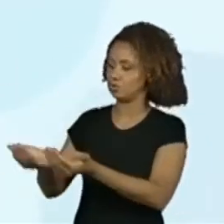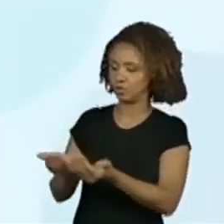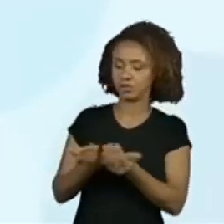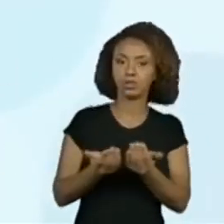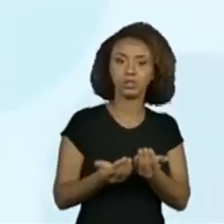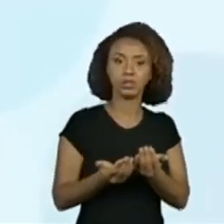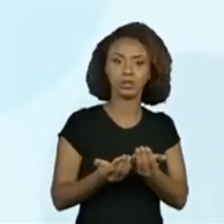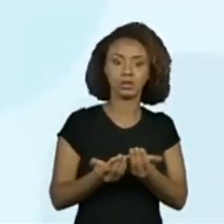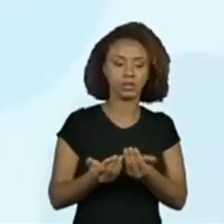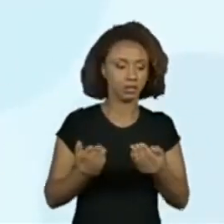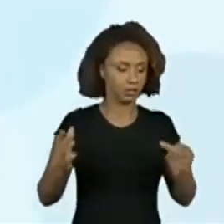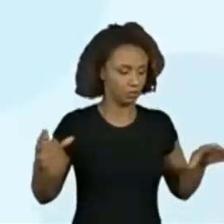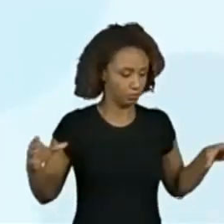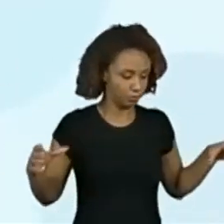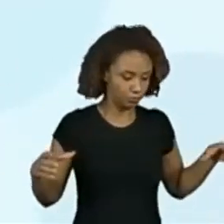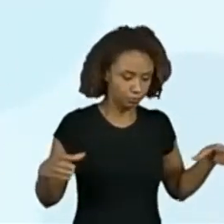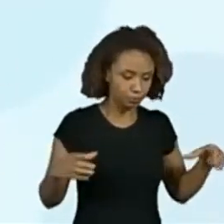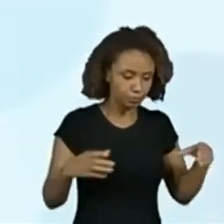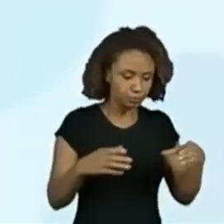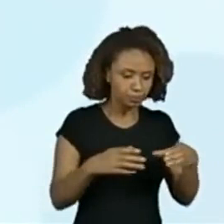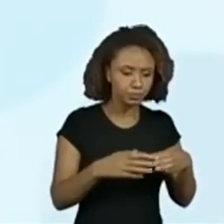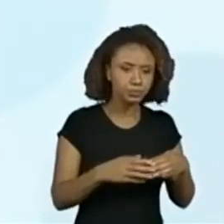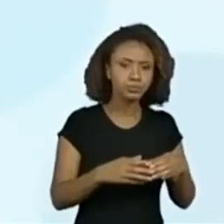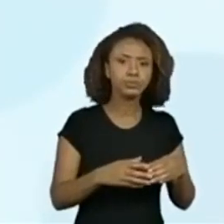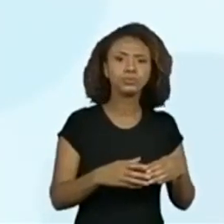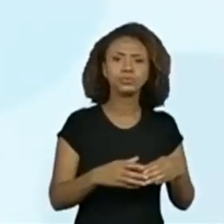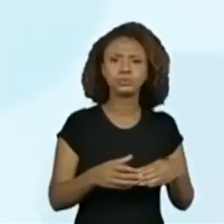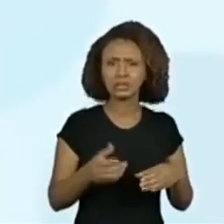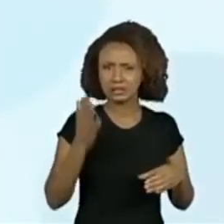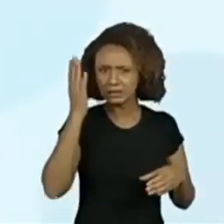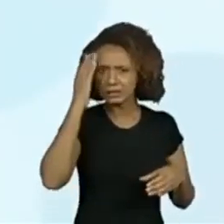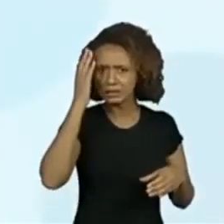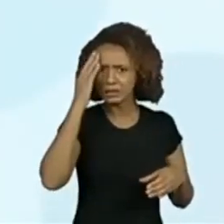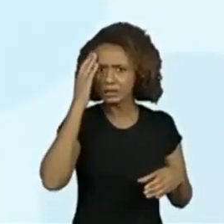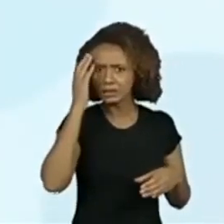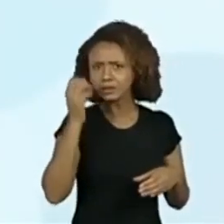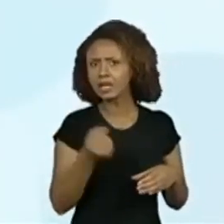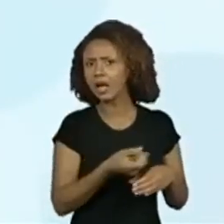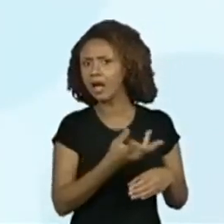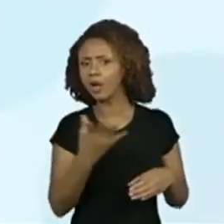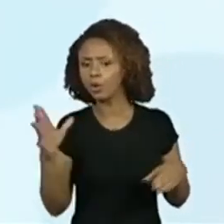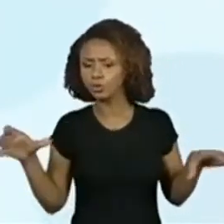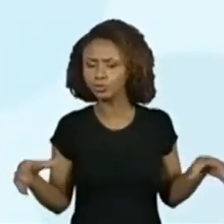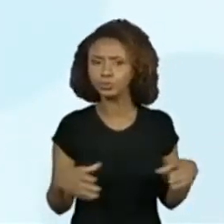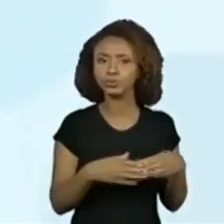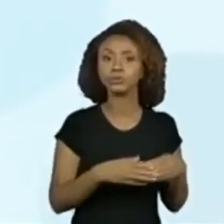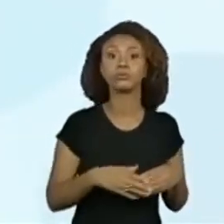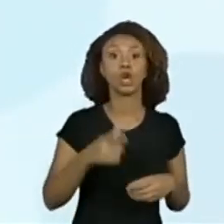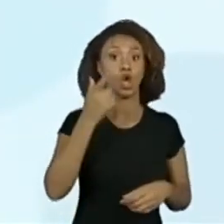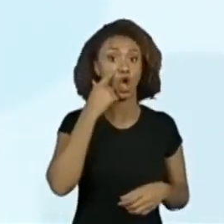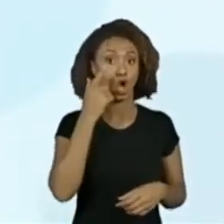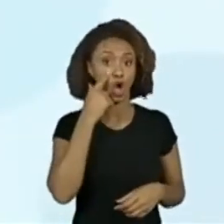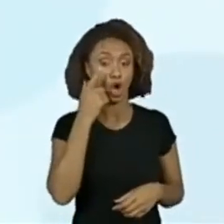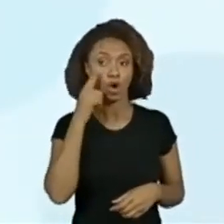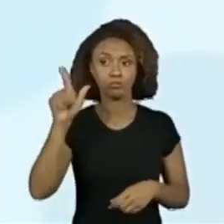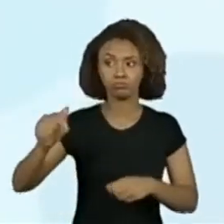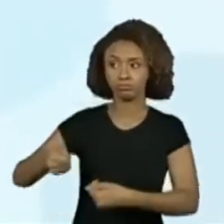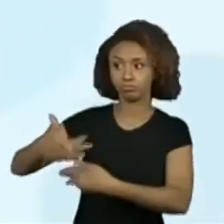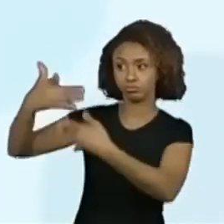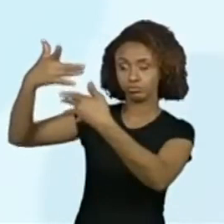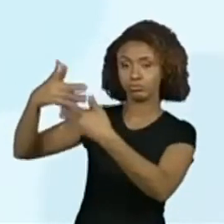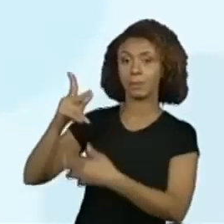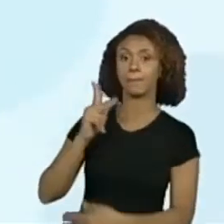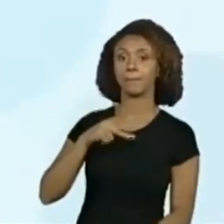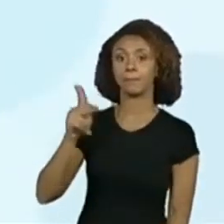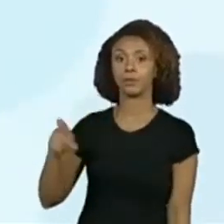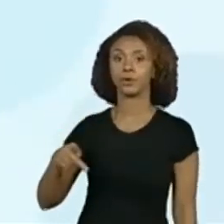alguns nos diz quantos são a promusa Genoveva escreveu ali no